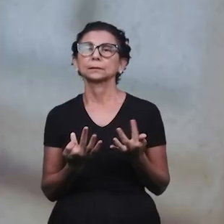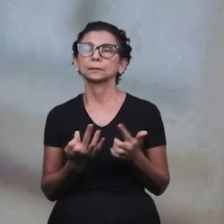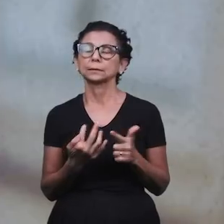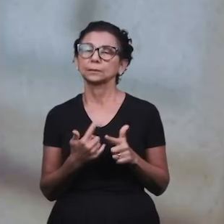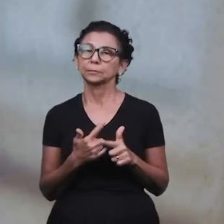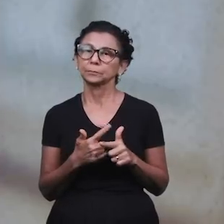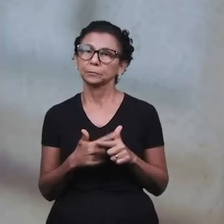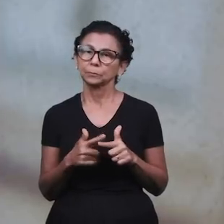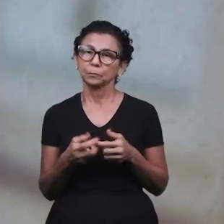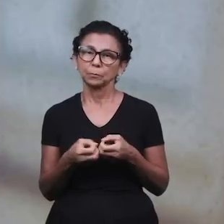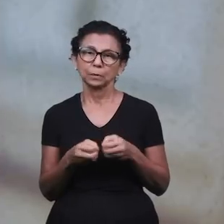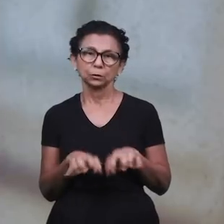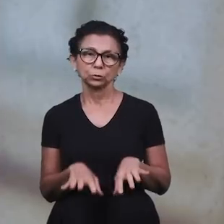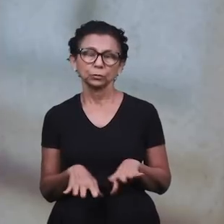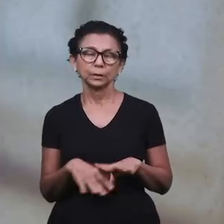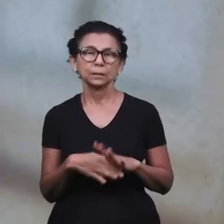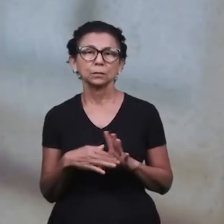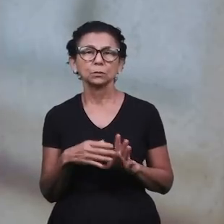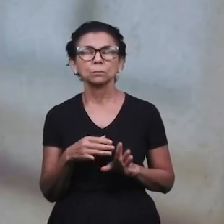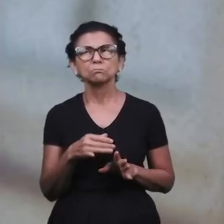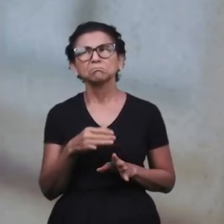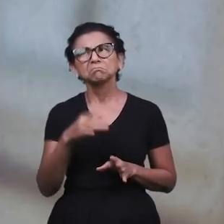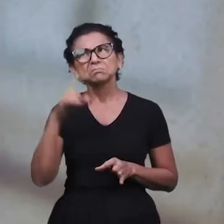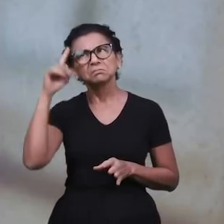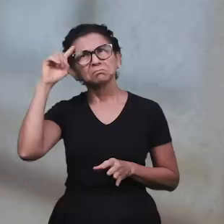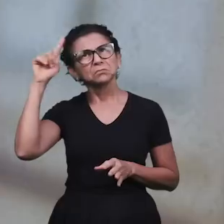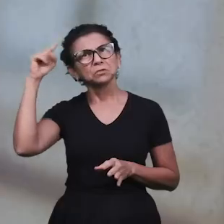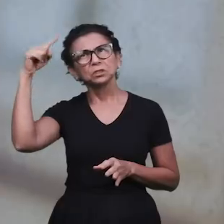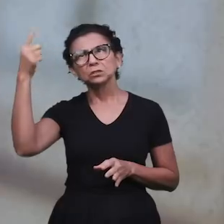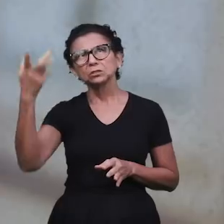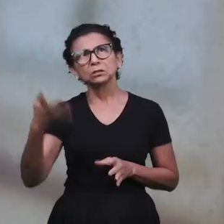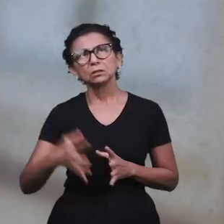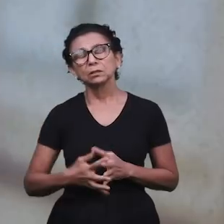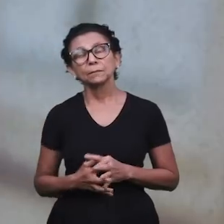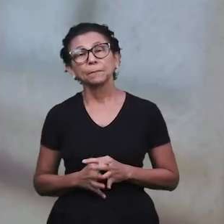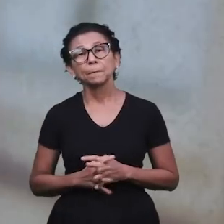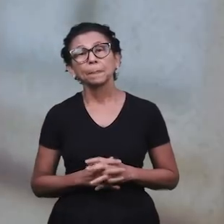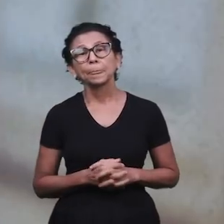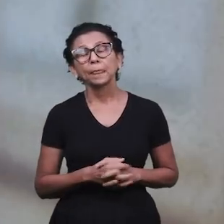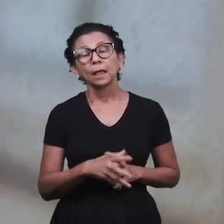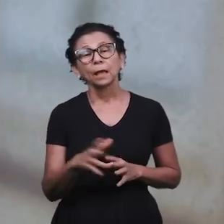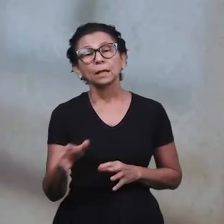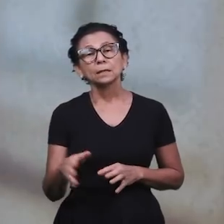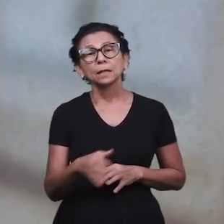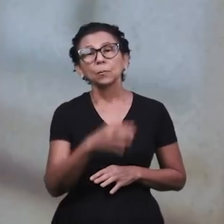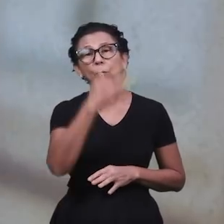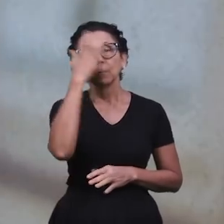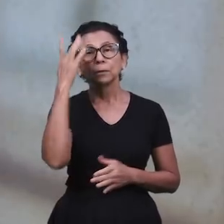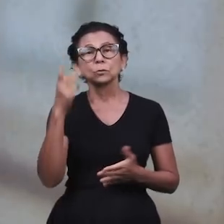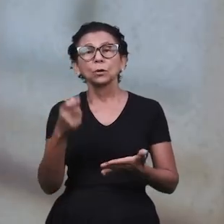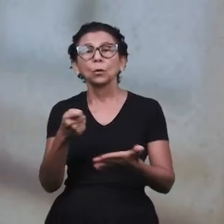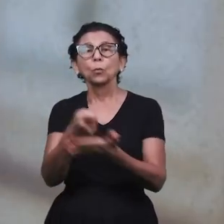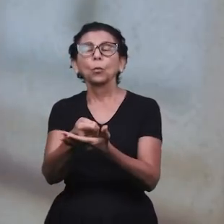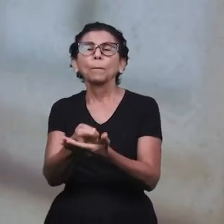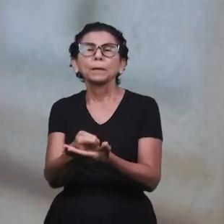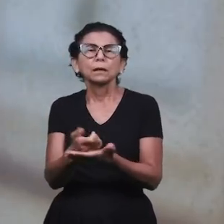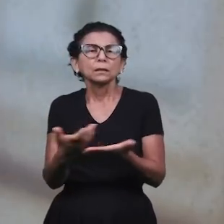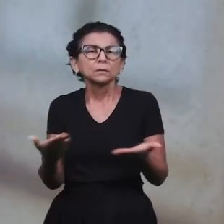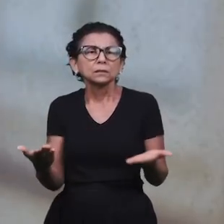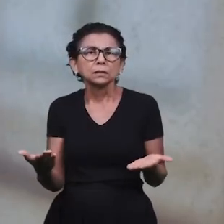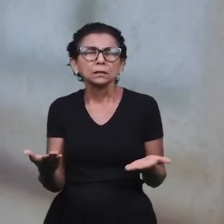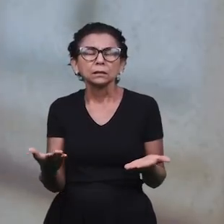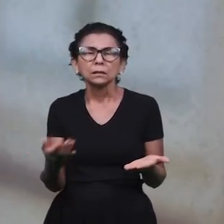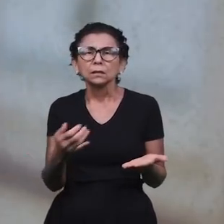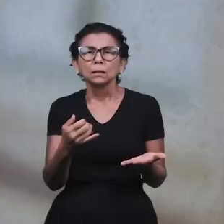juizado. Então nós podemos dizer casos do dia a dia, casos simples do dia a dia, cobranças indevidas, por exemplo, a operadora